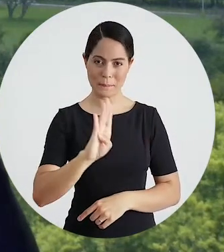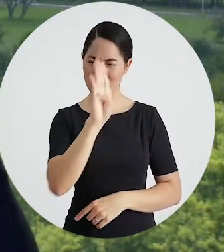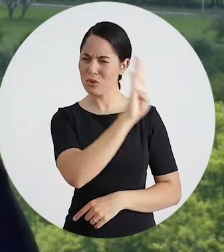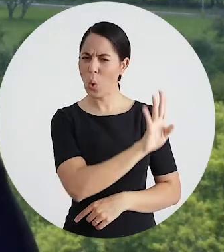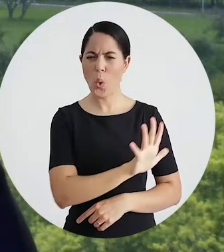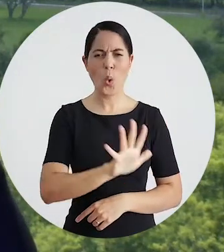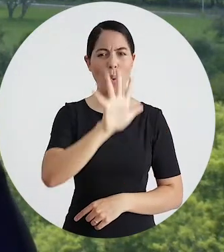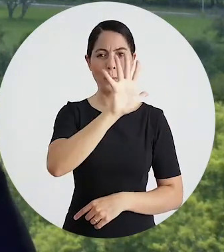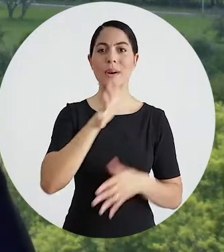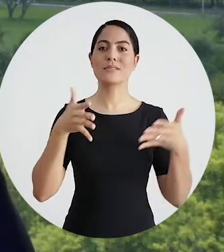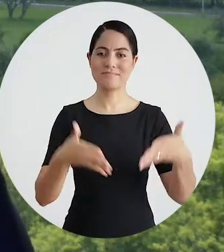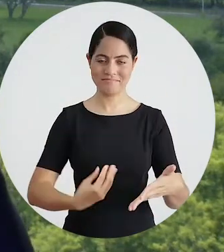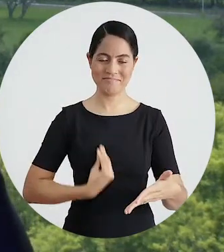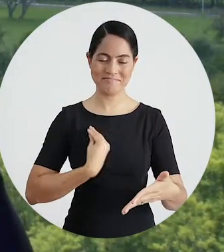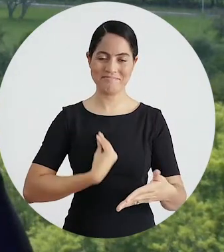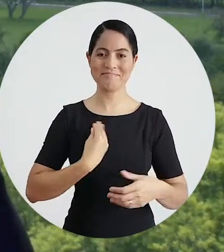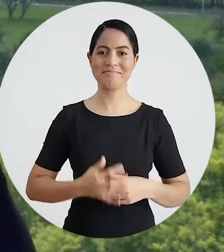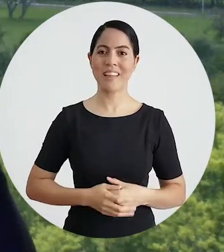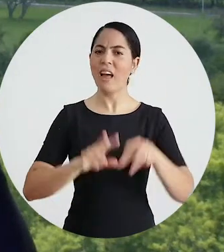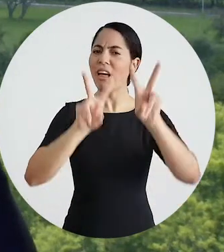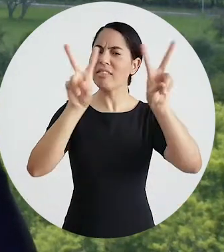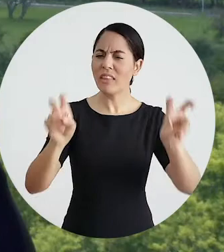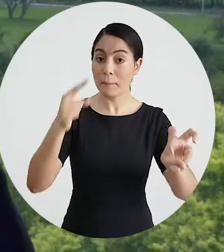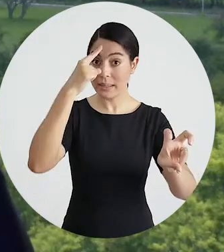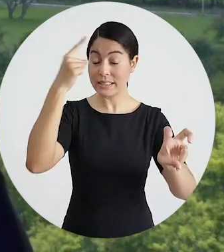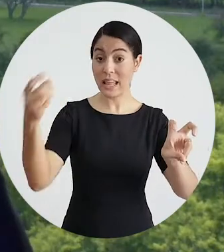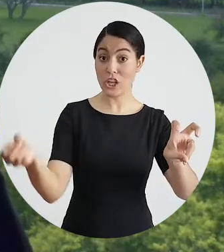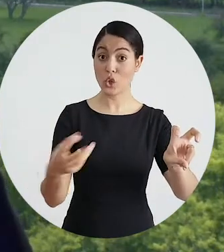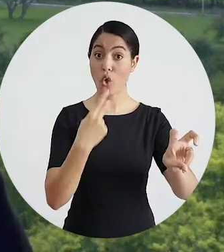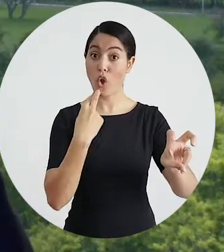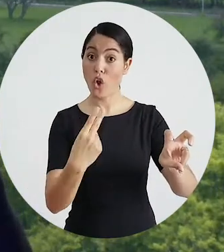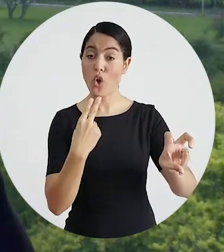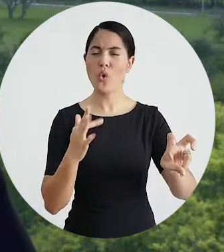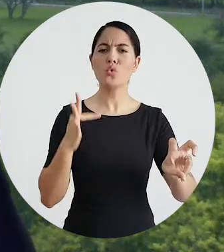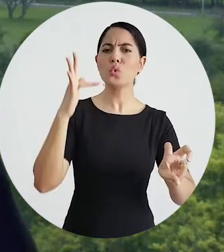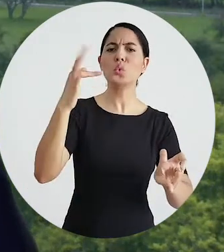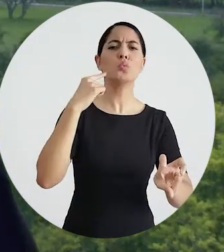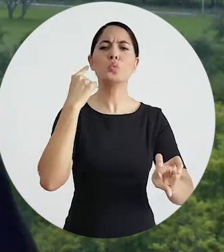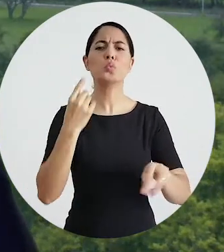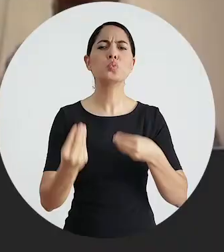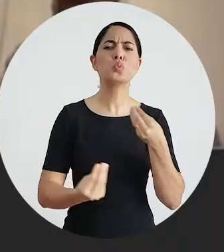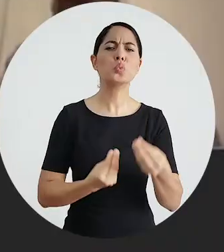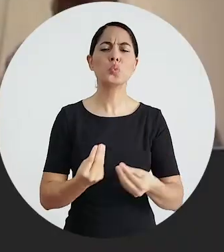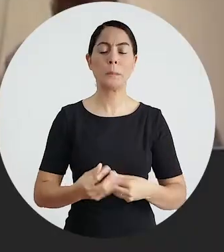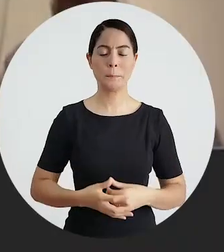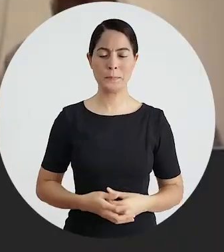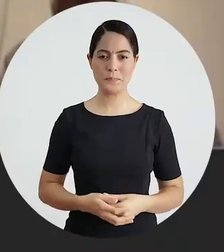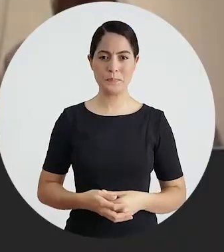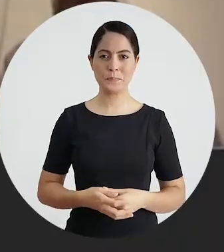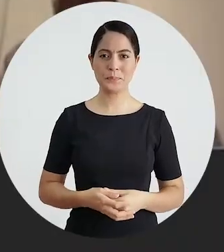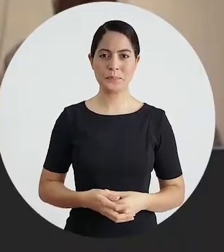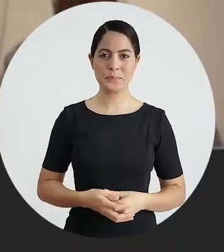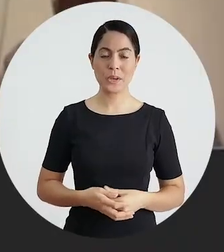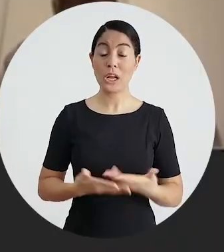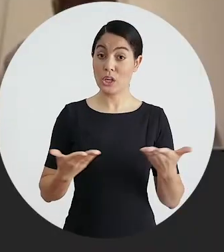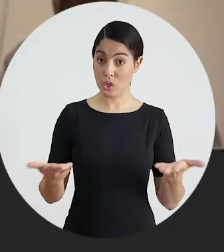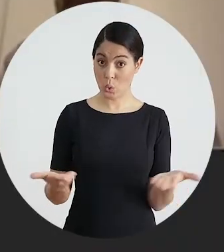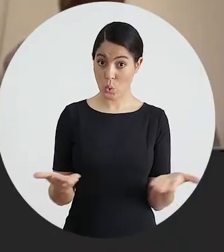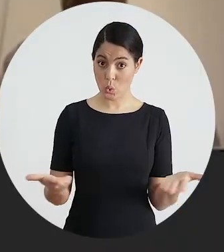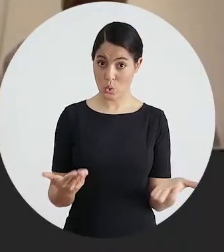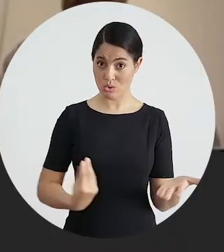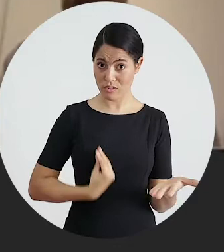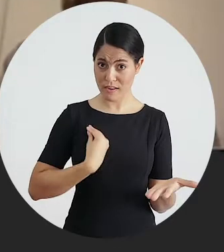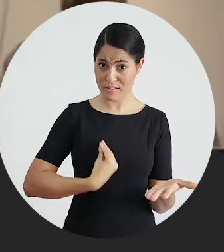Brasil. Desta vez, o tema tratou da inovação com base no futuro da advocacia. Acho que o momento que a gente vive não é um